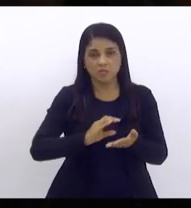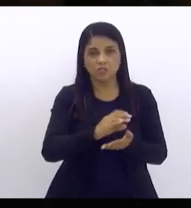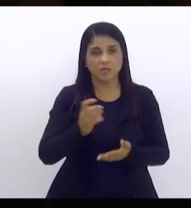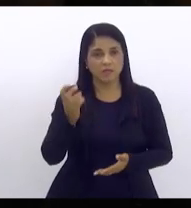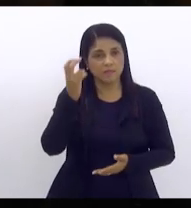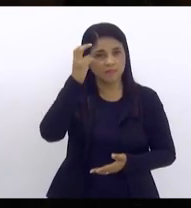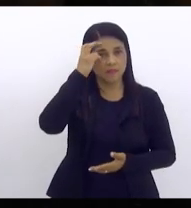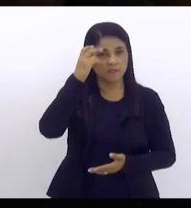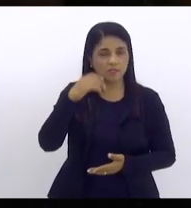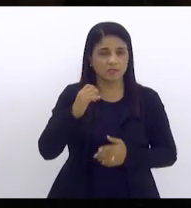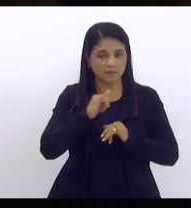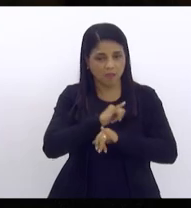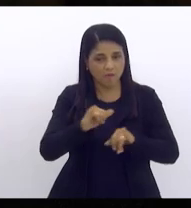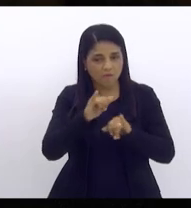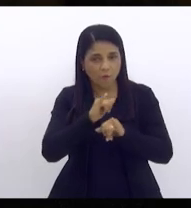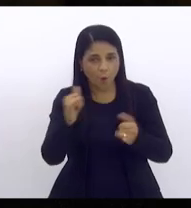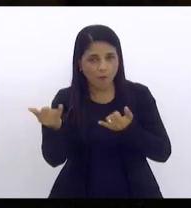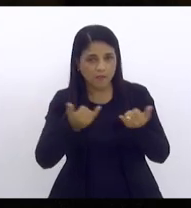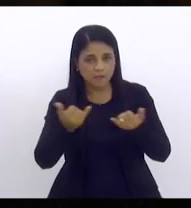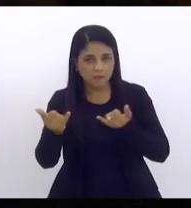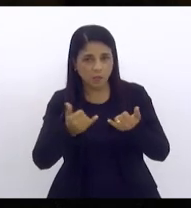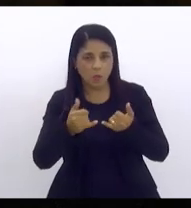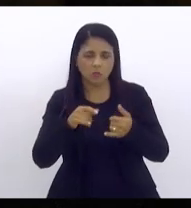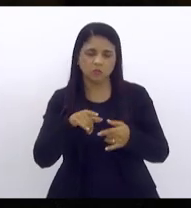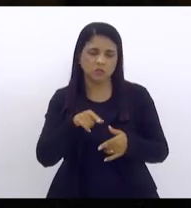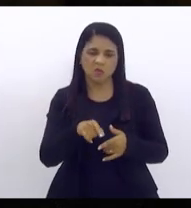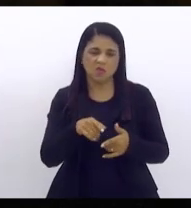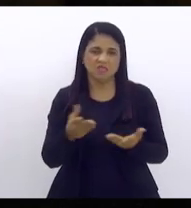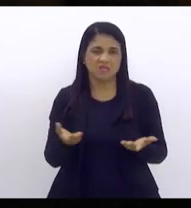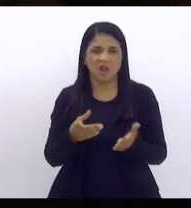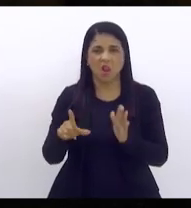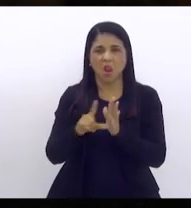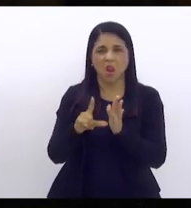nessa perícia sucateada, não nessa lógica que